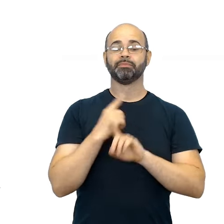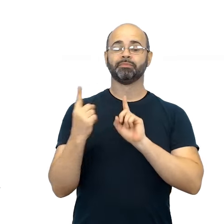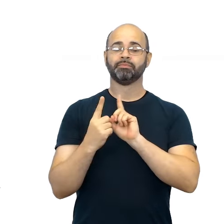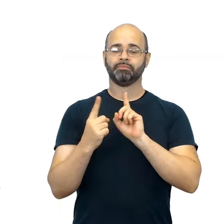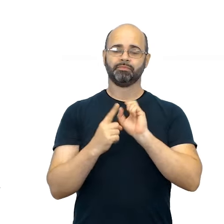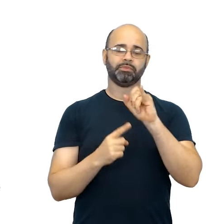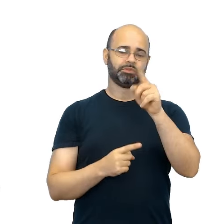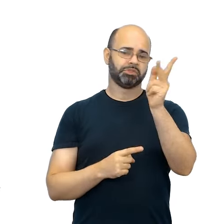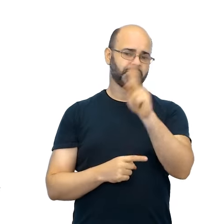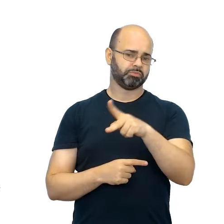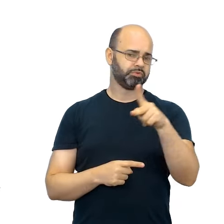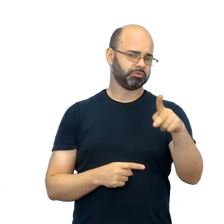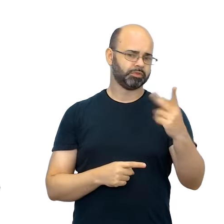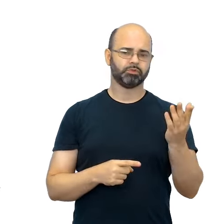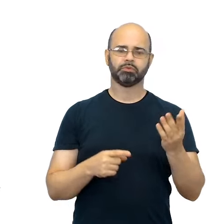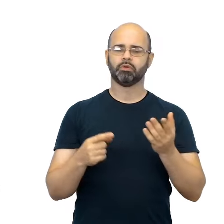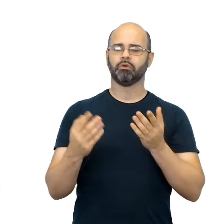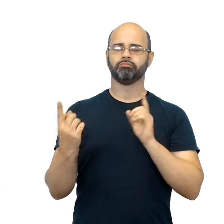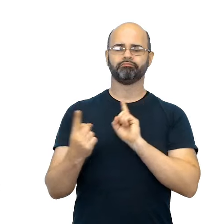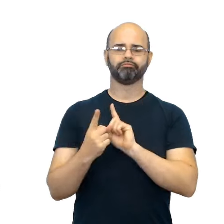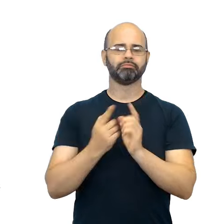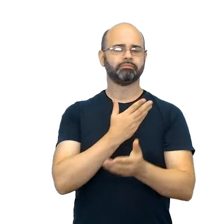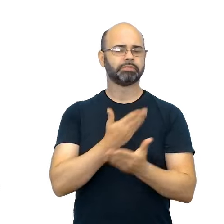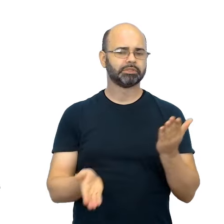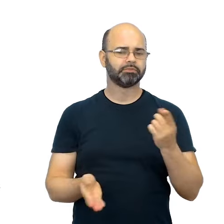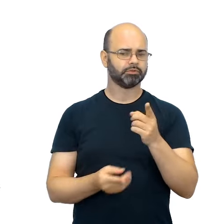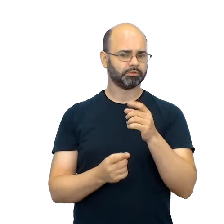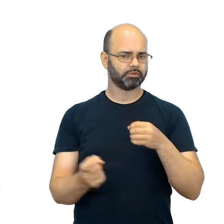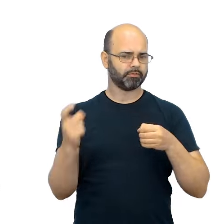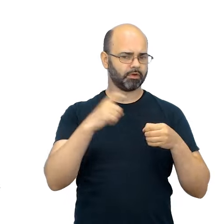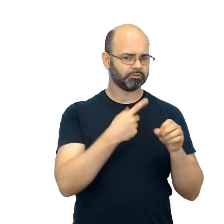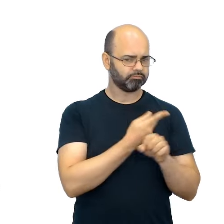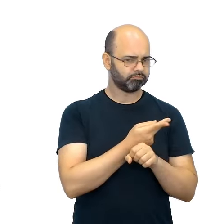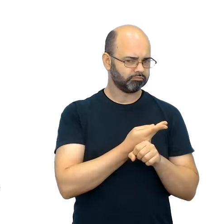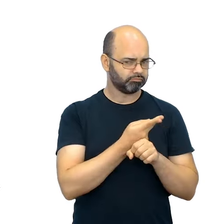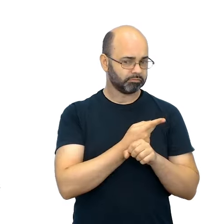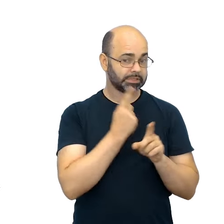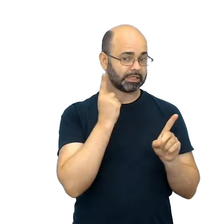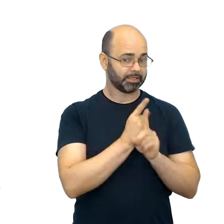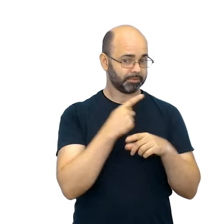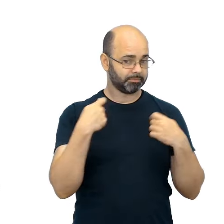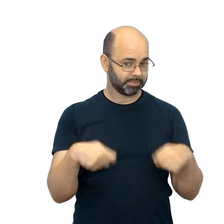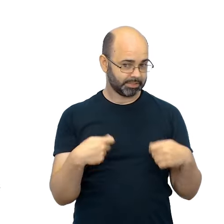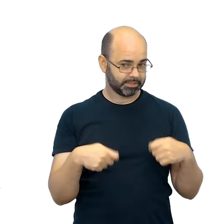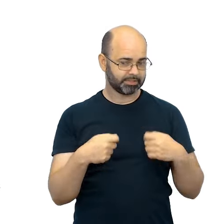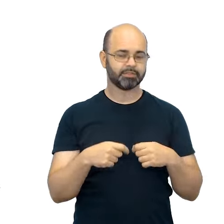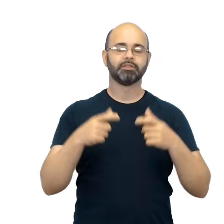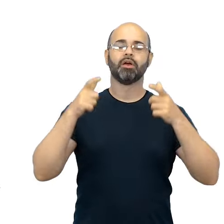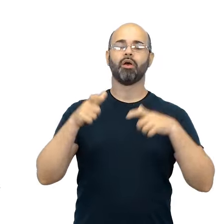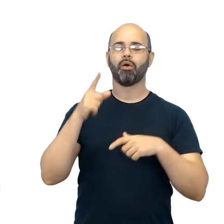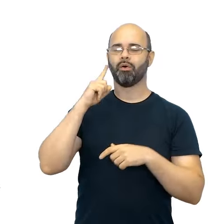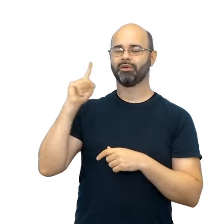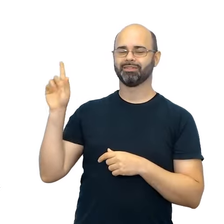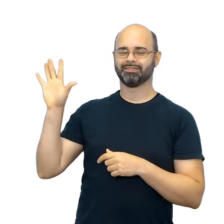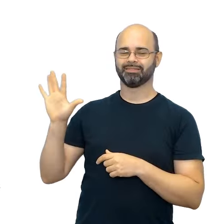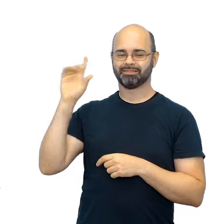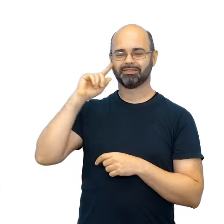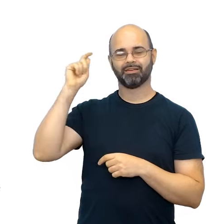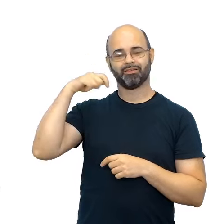você, professor, perdeu alguma formação e quer revisitar também, você entra aí e tem um videozinho mostrando, tá